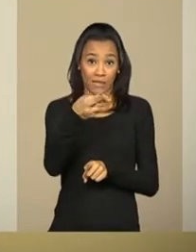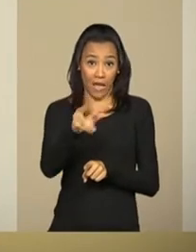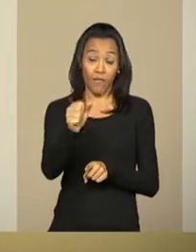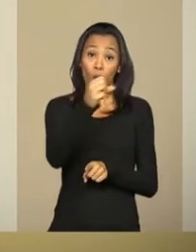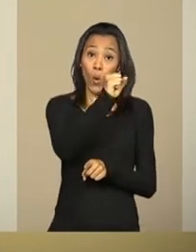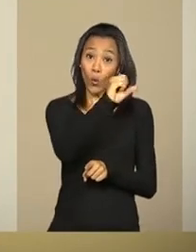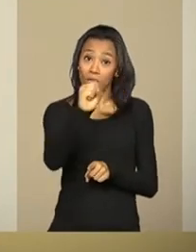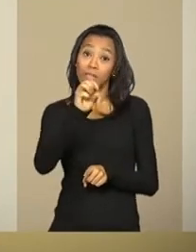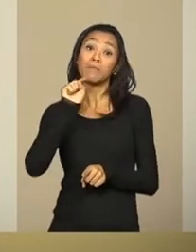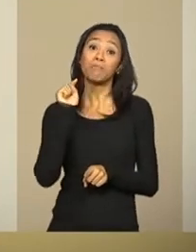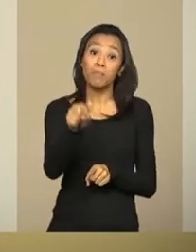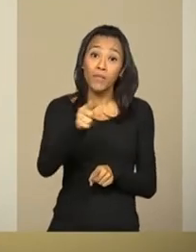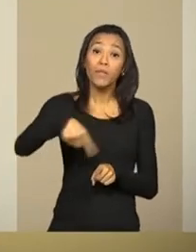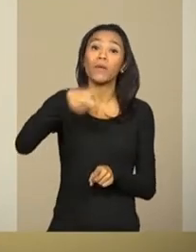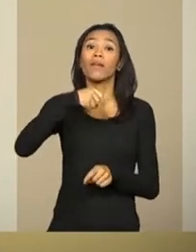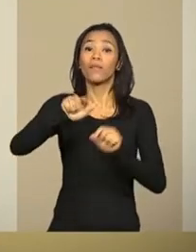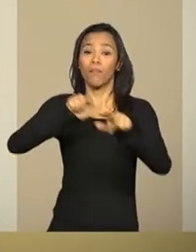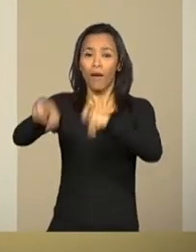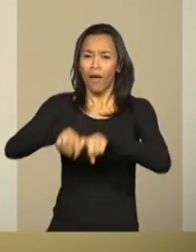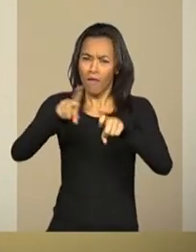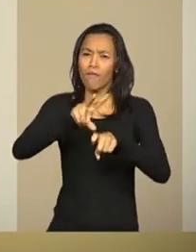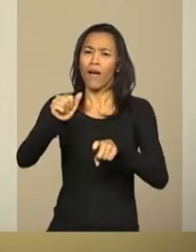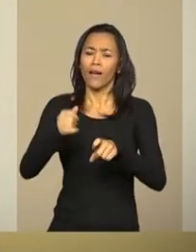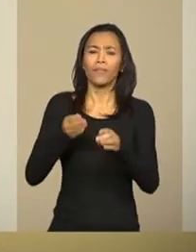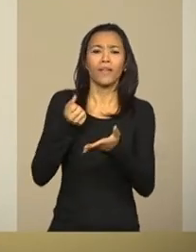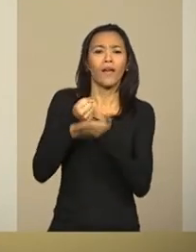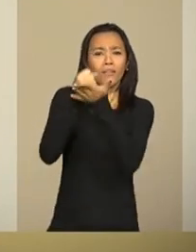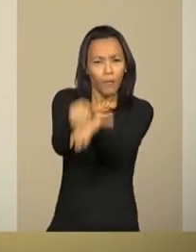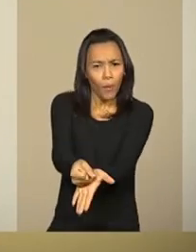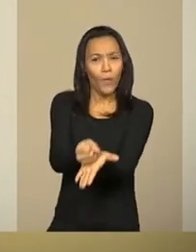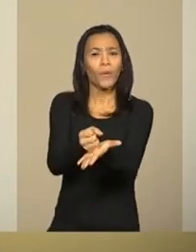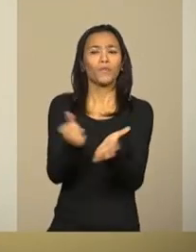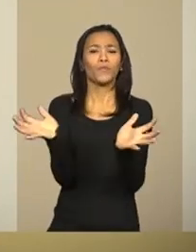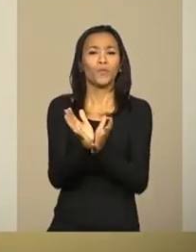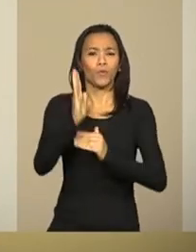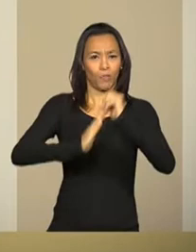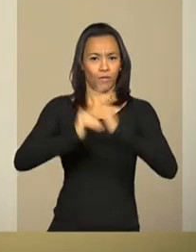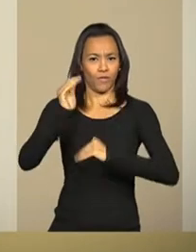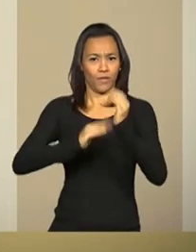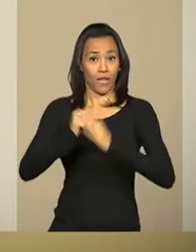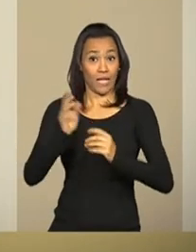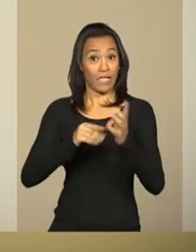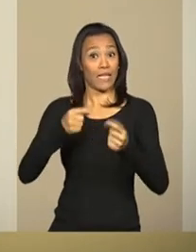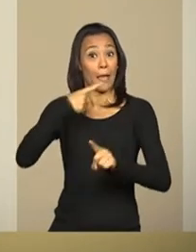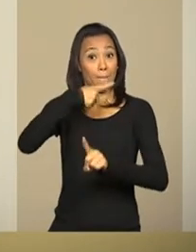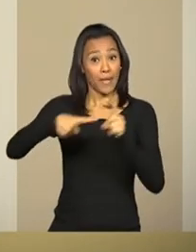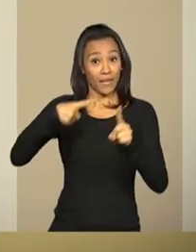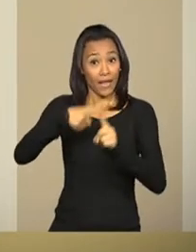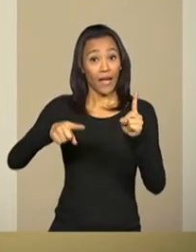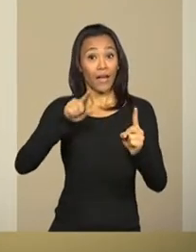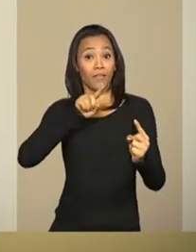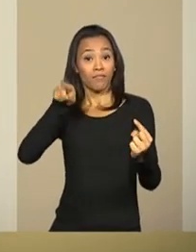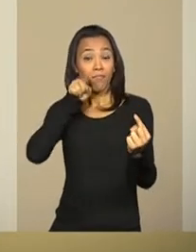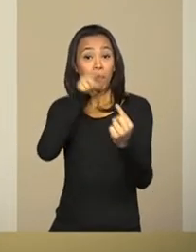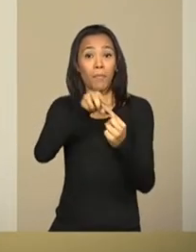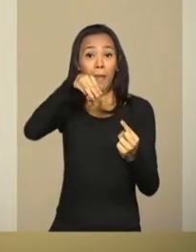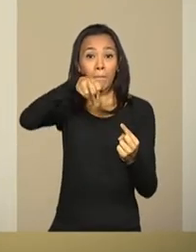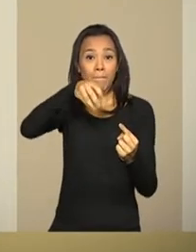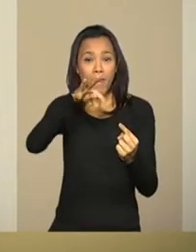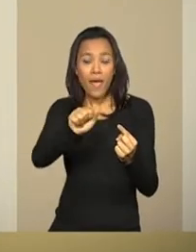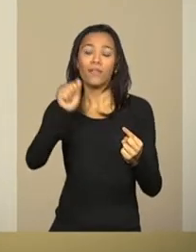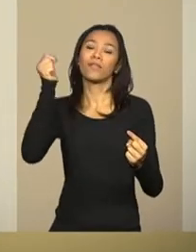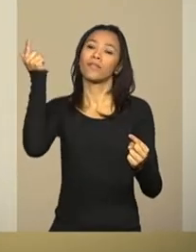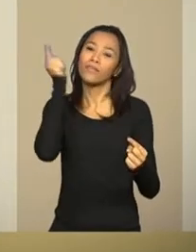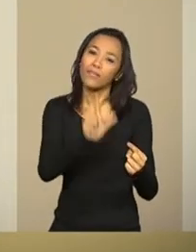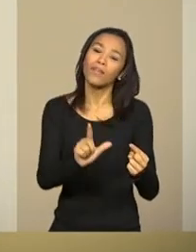agricultores familiares vão receber assistência técnica e o nosso objetivo é que a metade dessa meta seja cumprida com